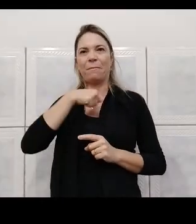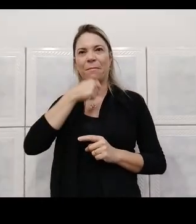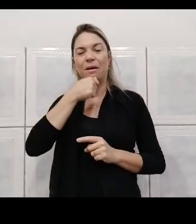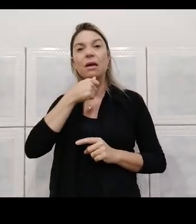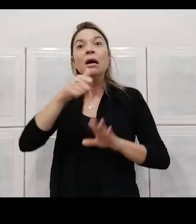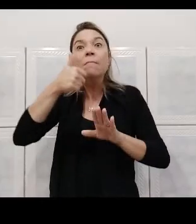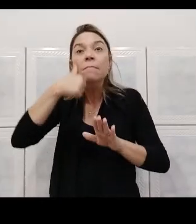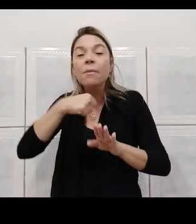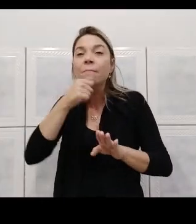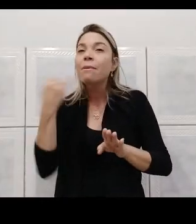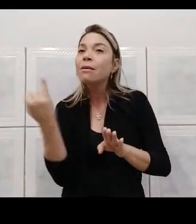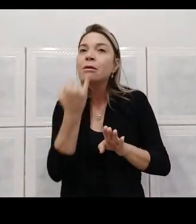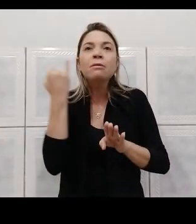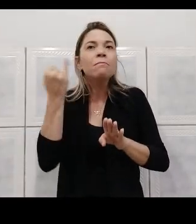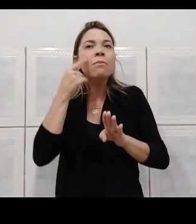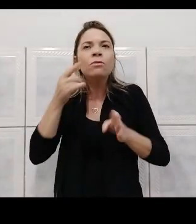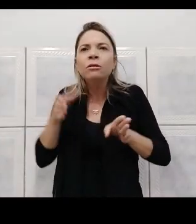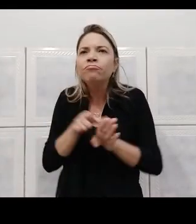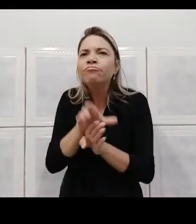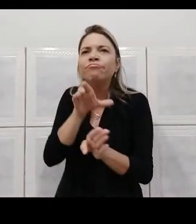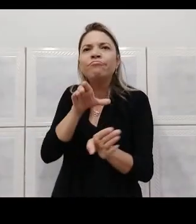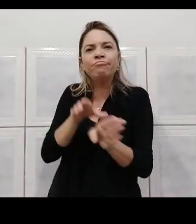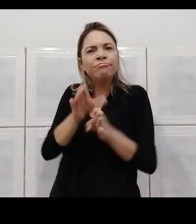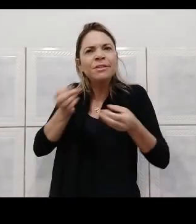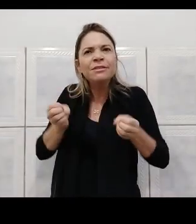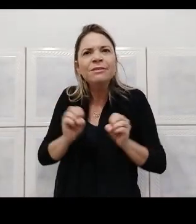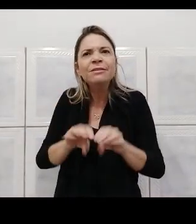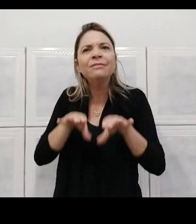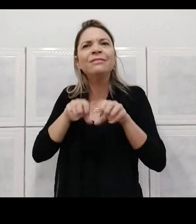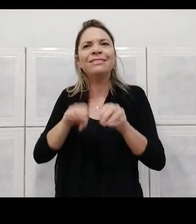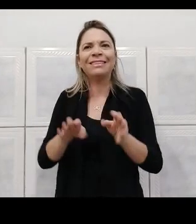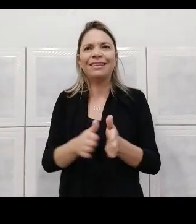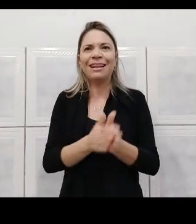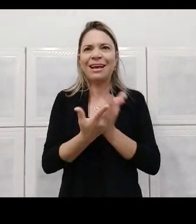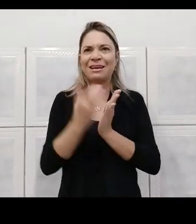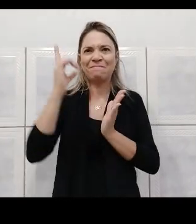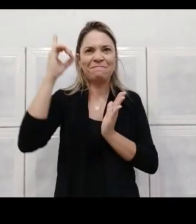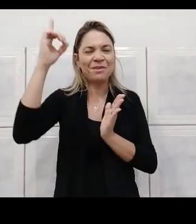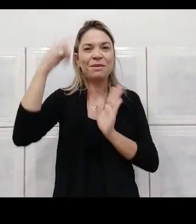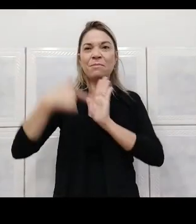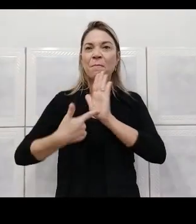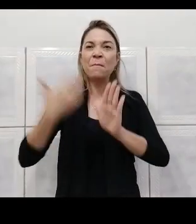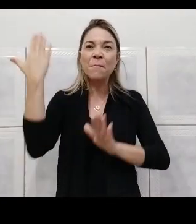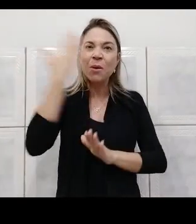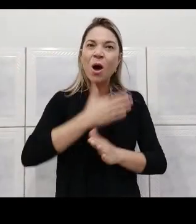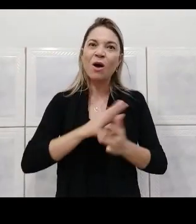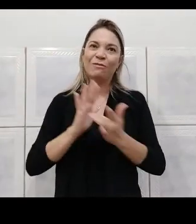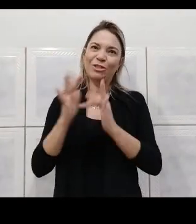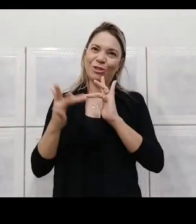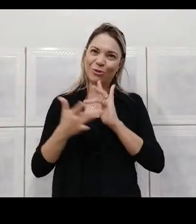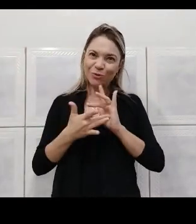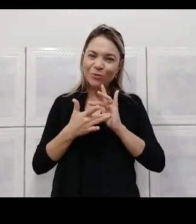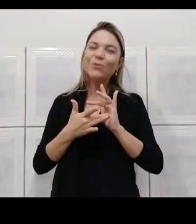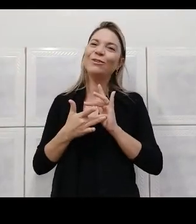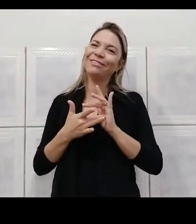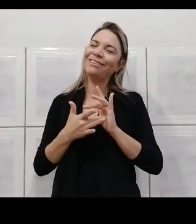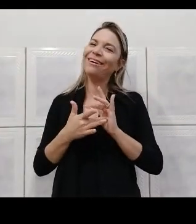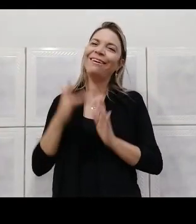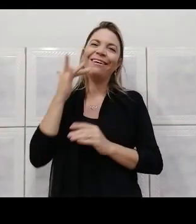vida do seu filho ou dos seus filhos. É a demonstração do amor de Deus pelo ser humano, a existência da